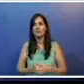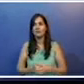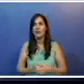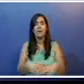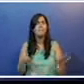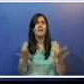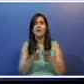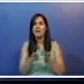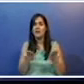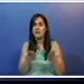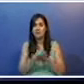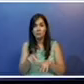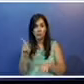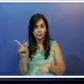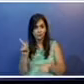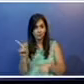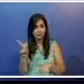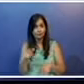no,